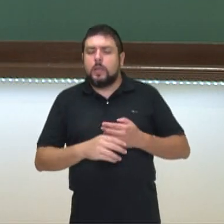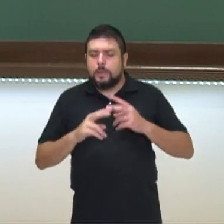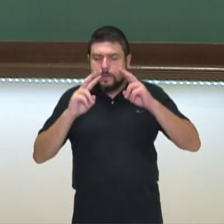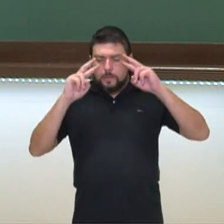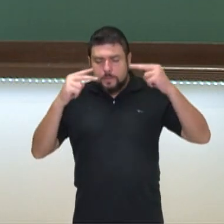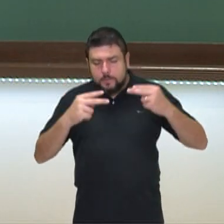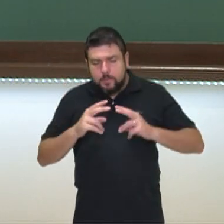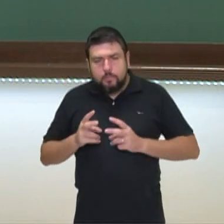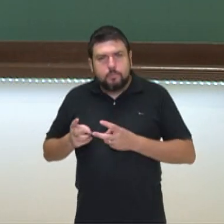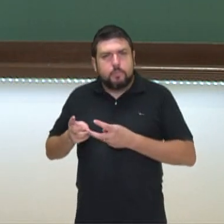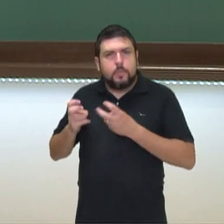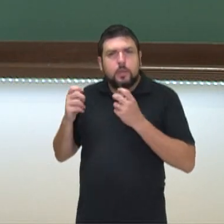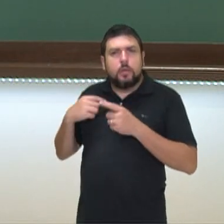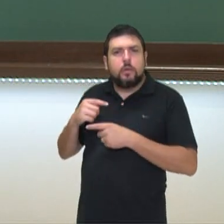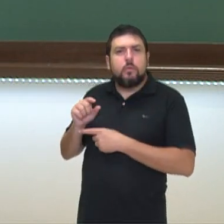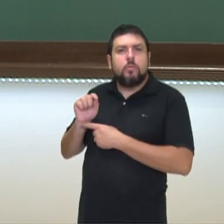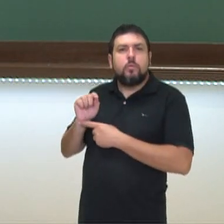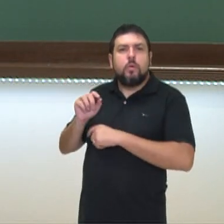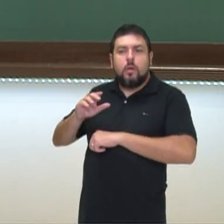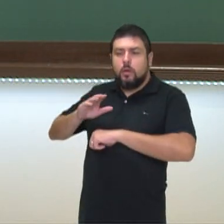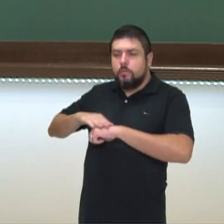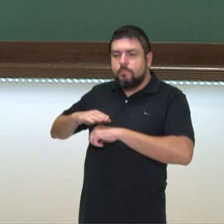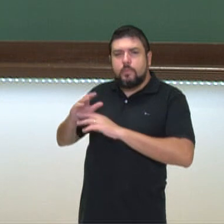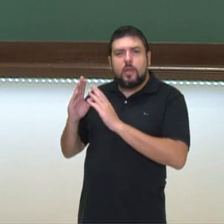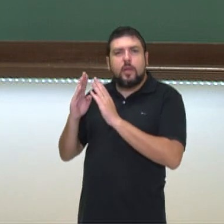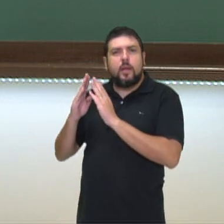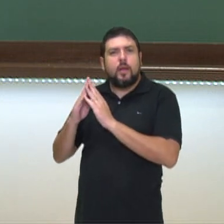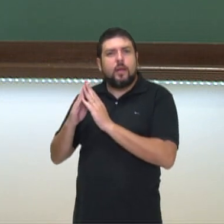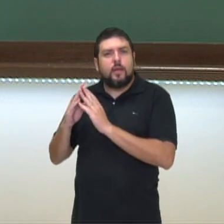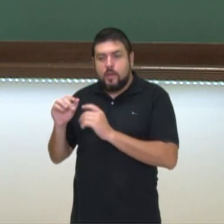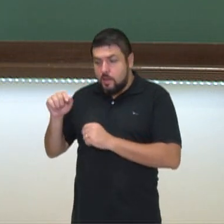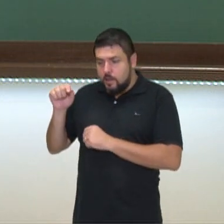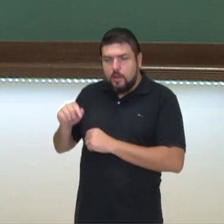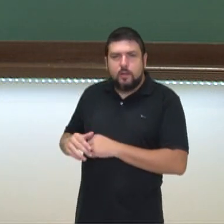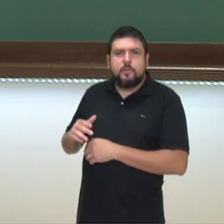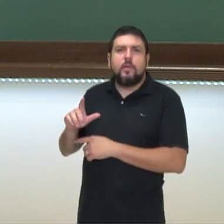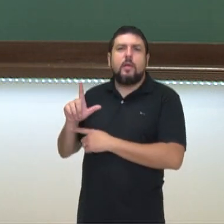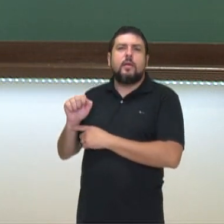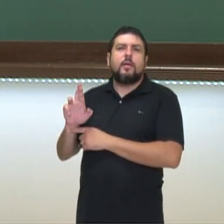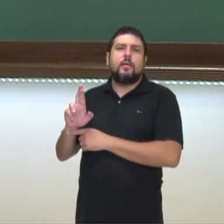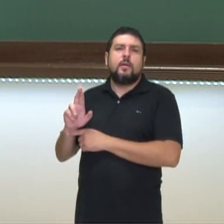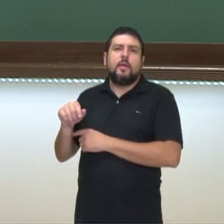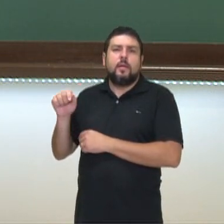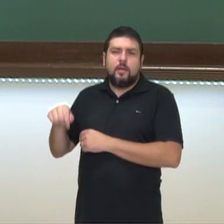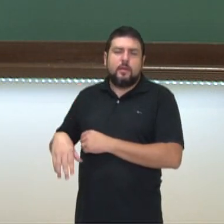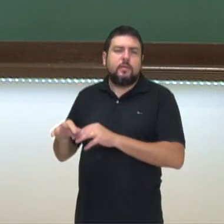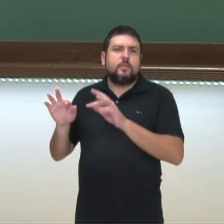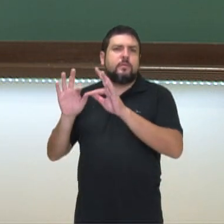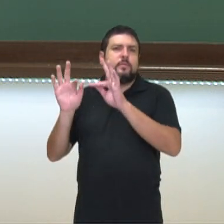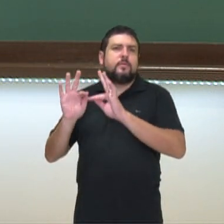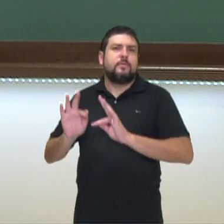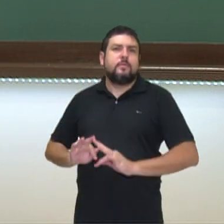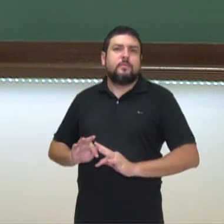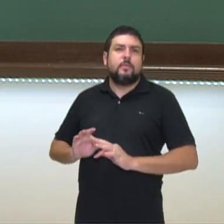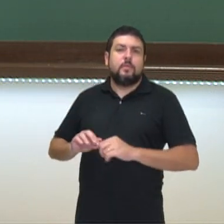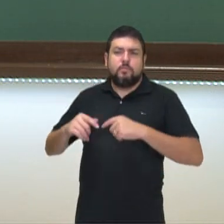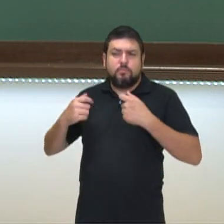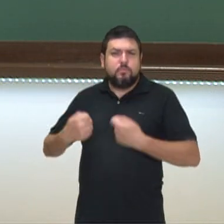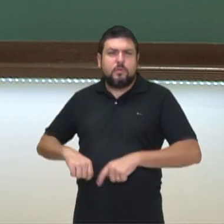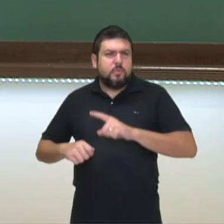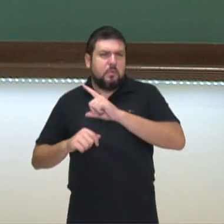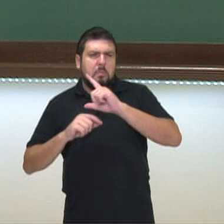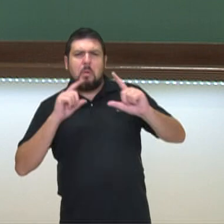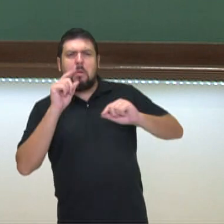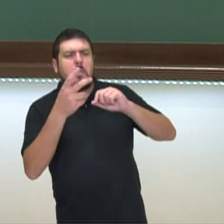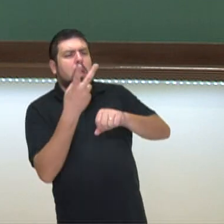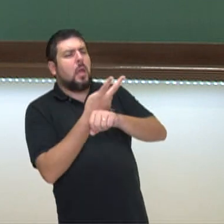ele estava, no seu início, na sua casa, lá era seu lar e lá sim ele tinha tudo o que precisava, ele não precisava ter saído.